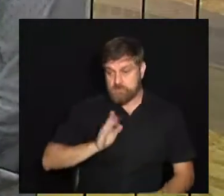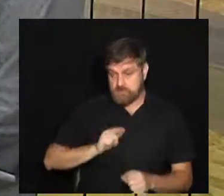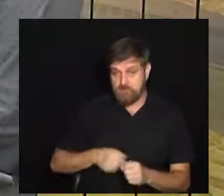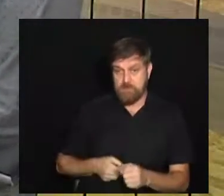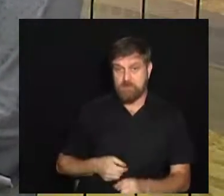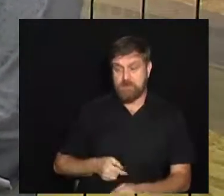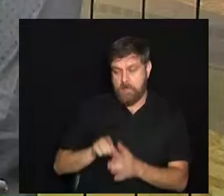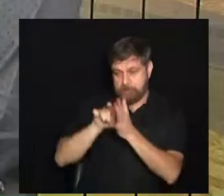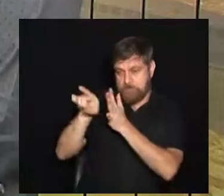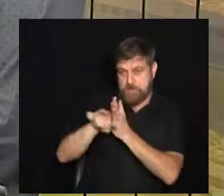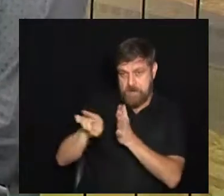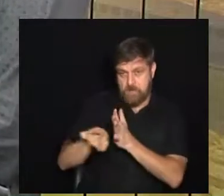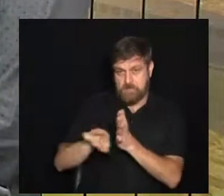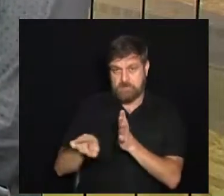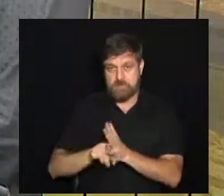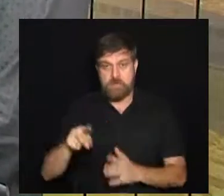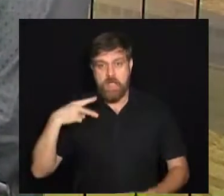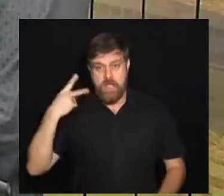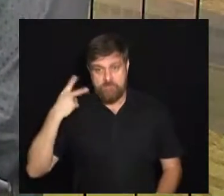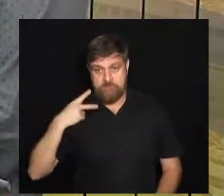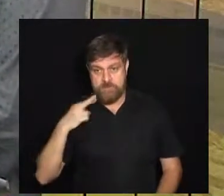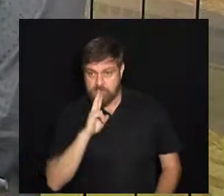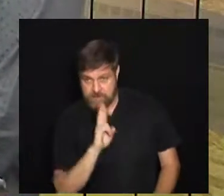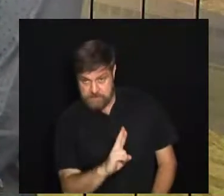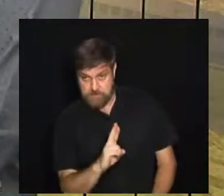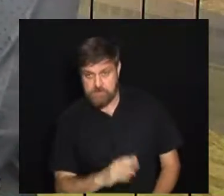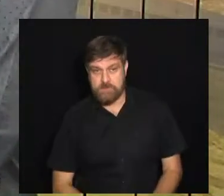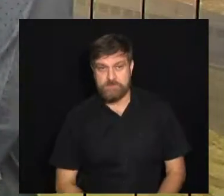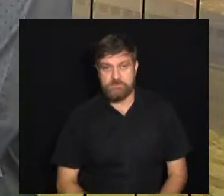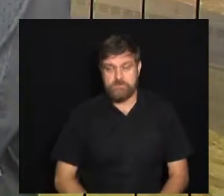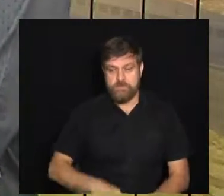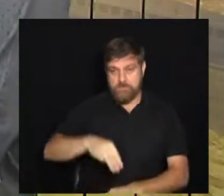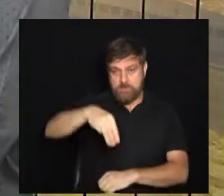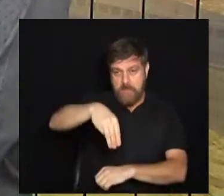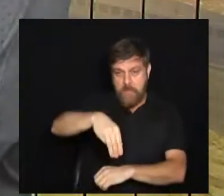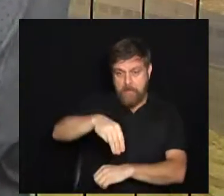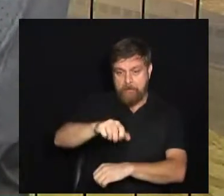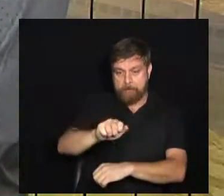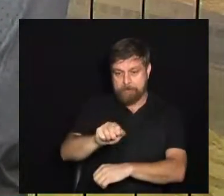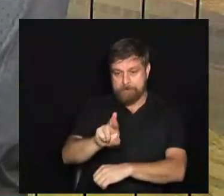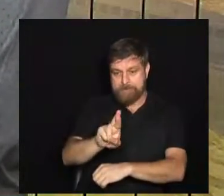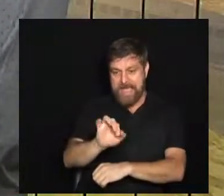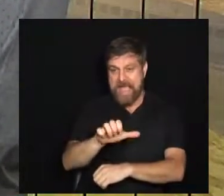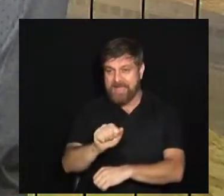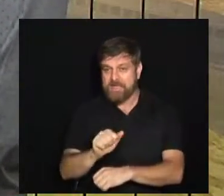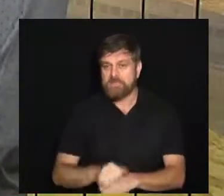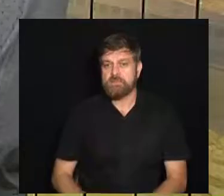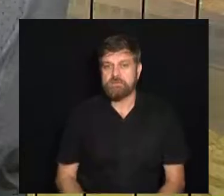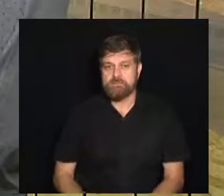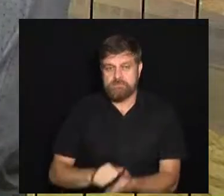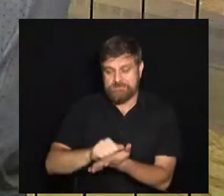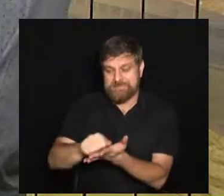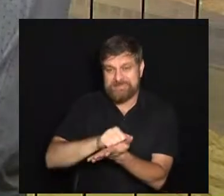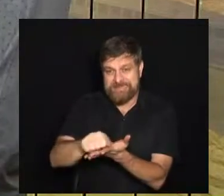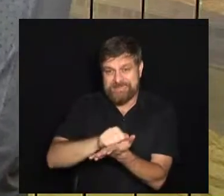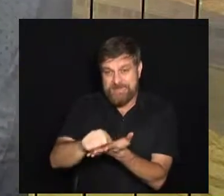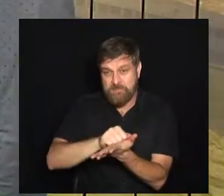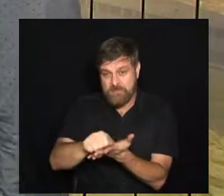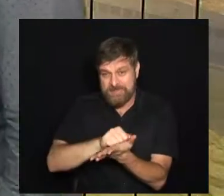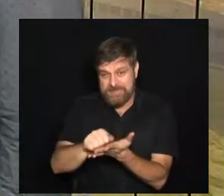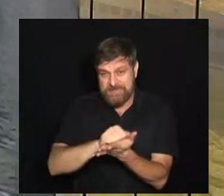já vou começar a descarregar aqui vereador então vamos lá muitas perguntas mariana campos do guanabara sabonete bactericida